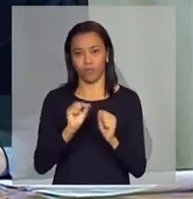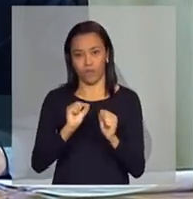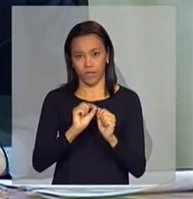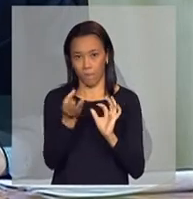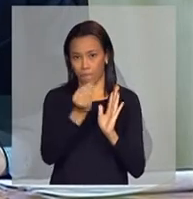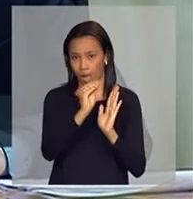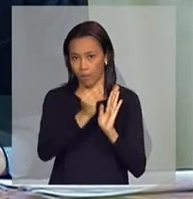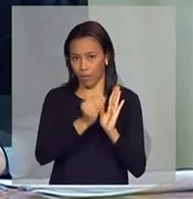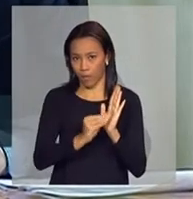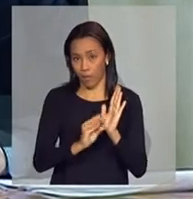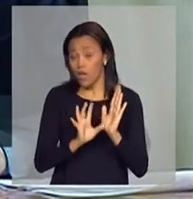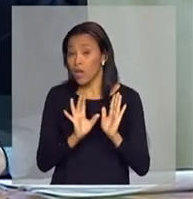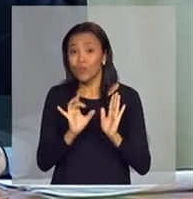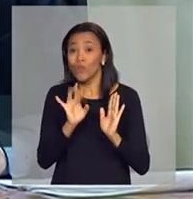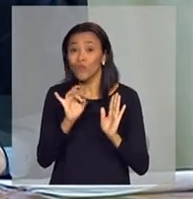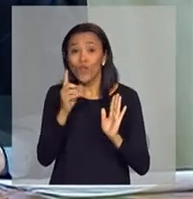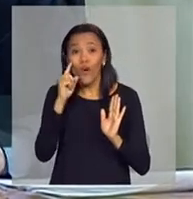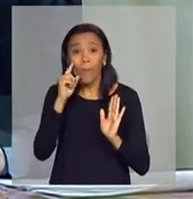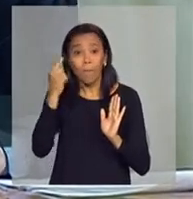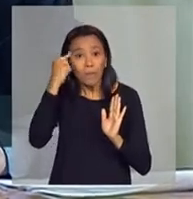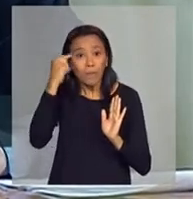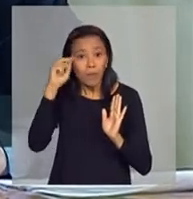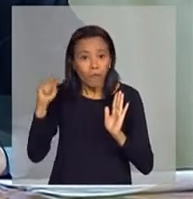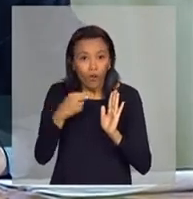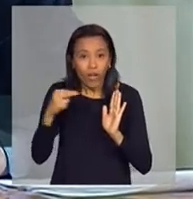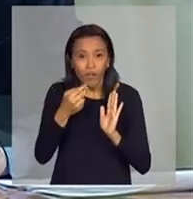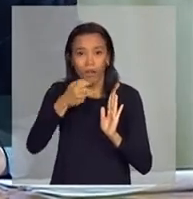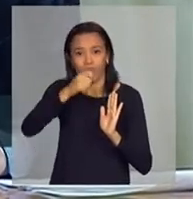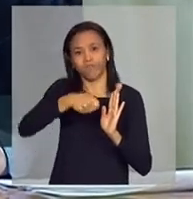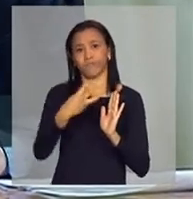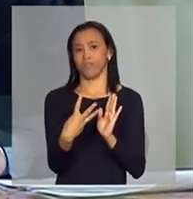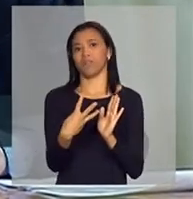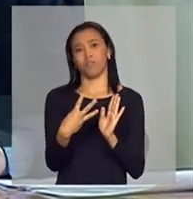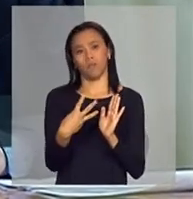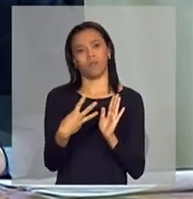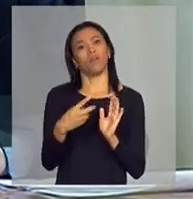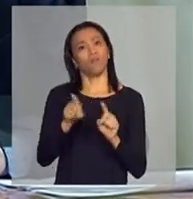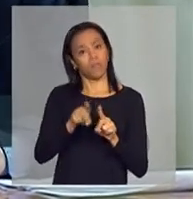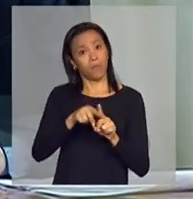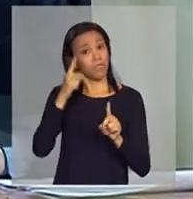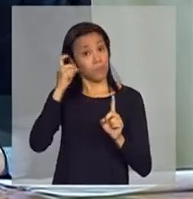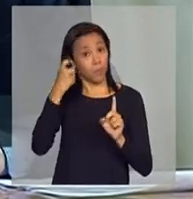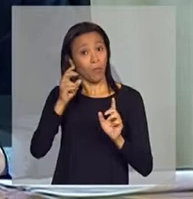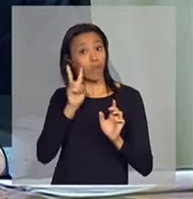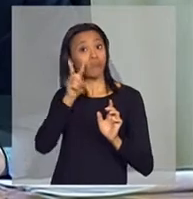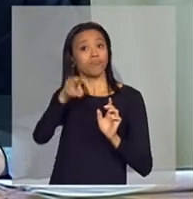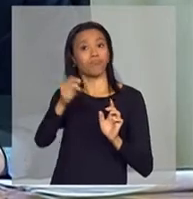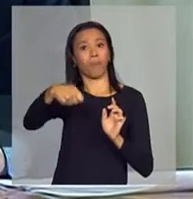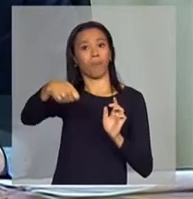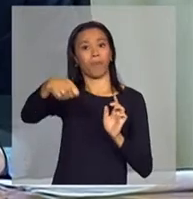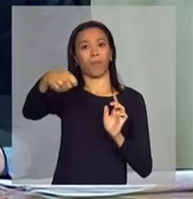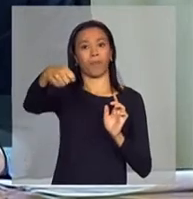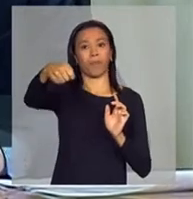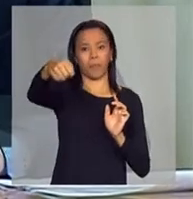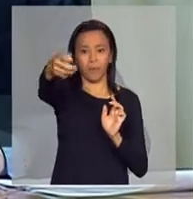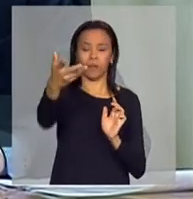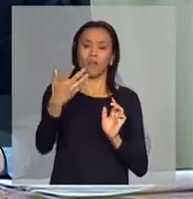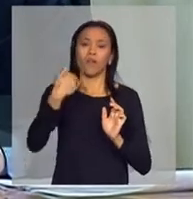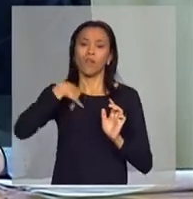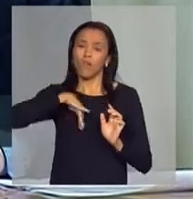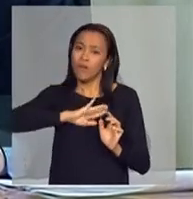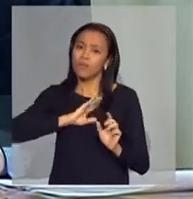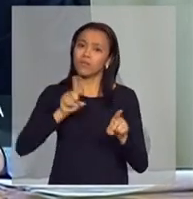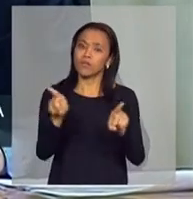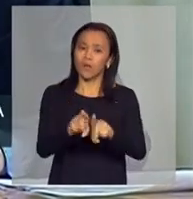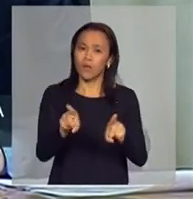eu não posso olhar só para o primeiro trimestre eu tenho que olhar também pelos trimestre sucessivos não podemos esquecer que nós